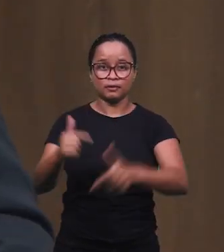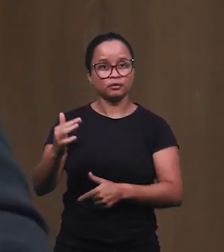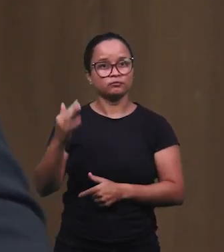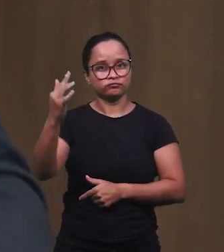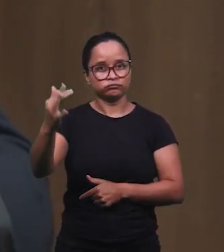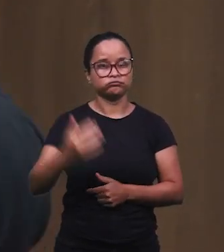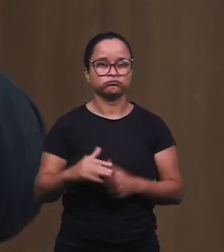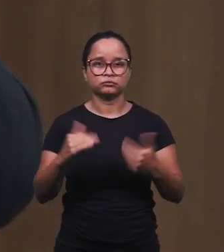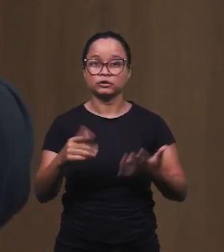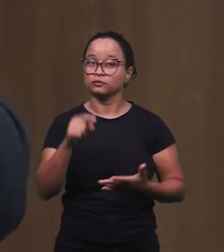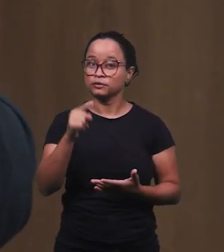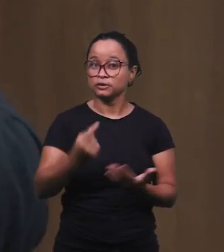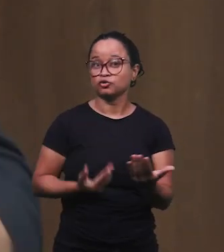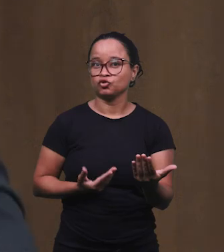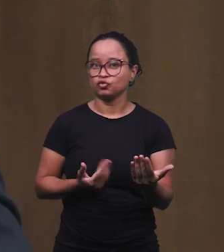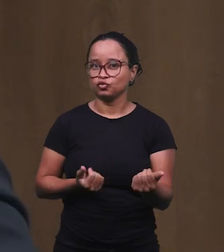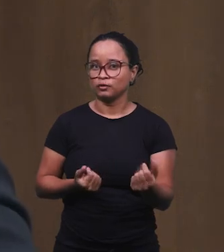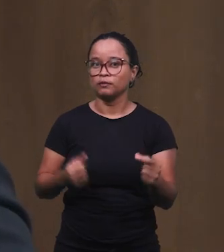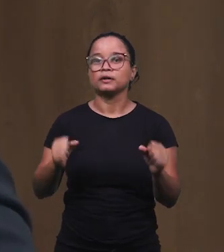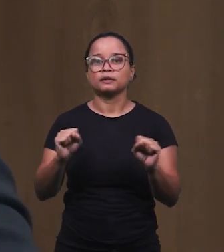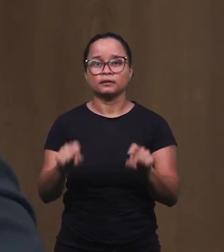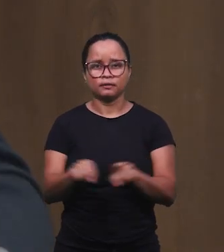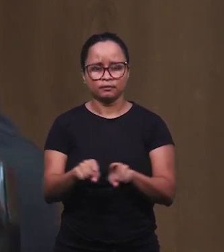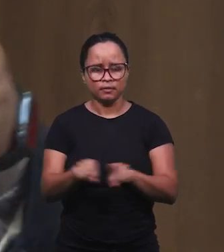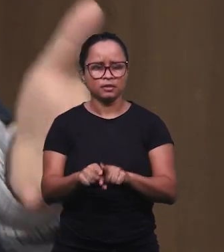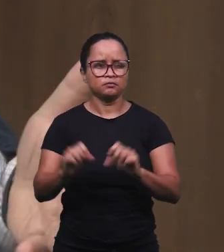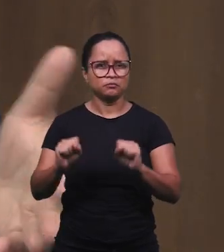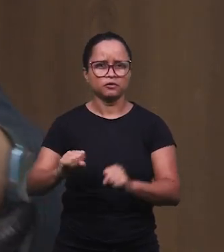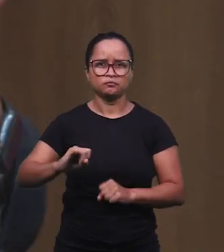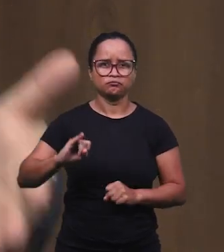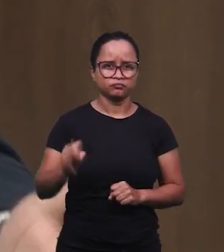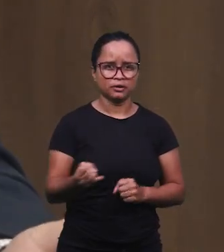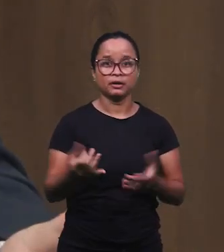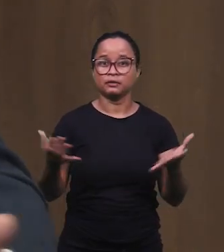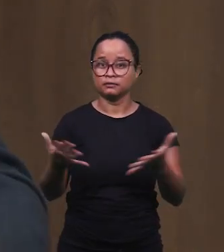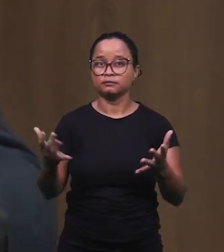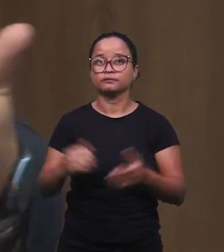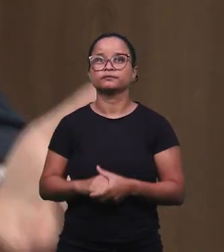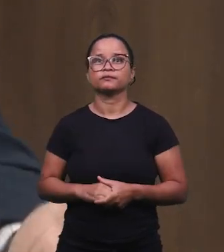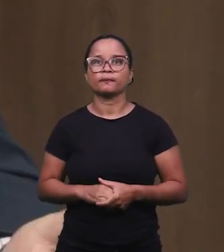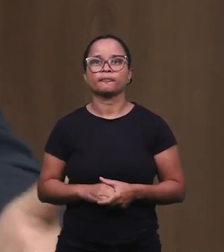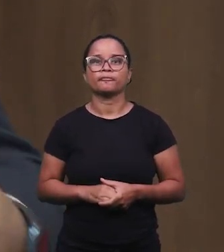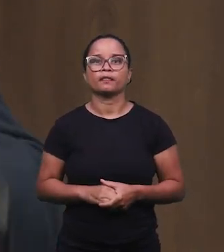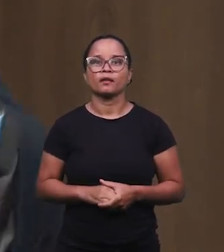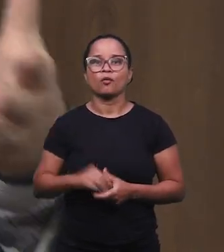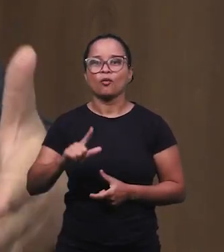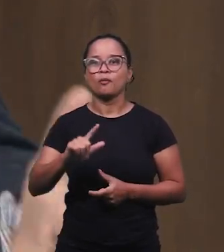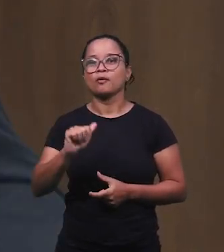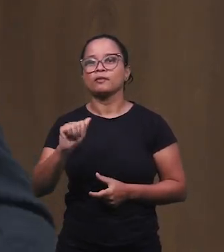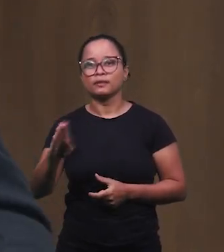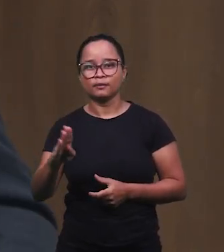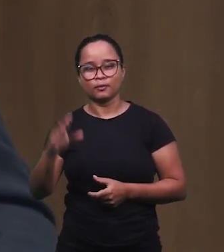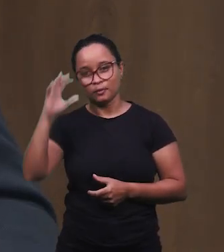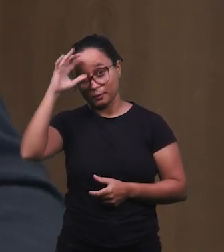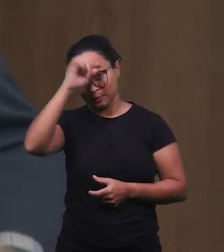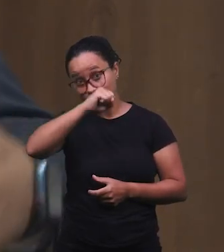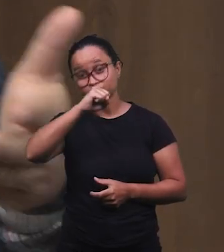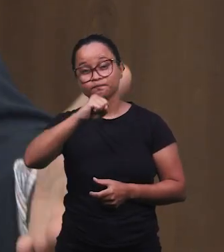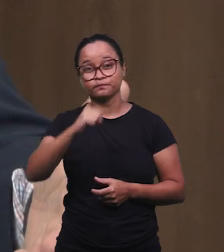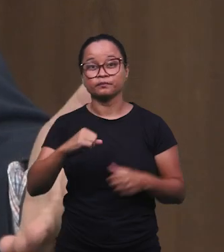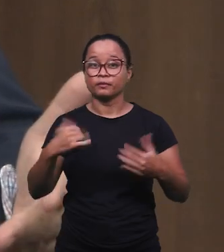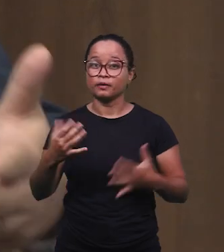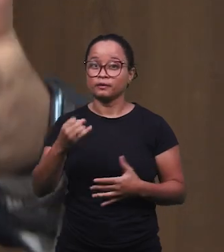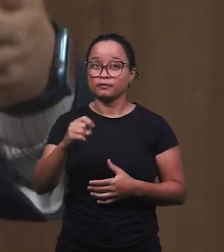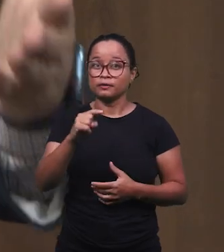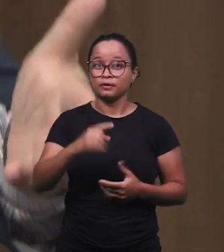do futuro. Então, você, jovem, pode também aproveitar as redes sociais como um laboratório para aprender. E se